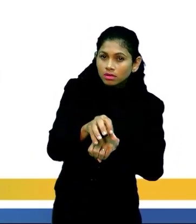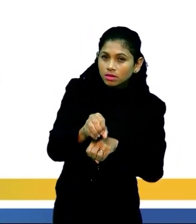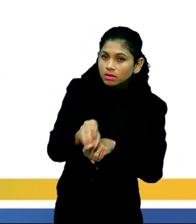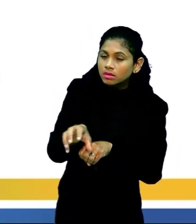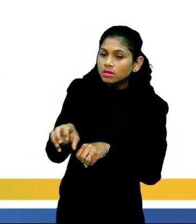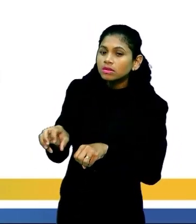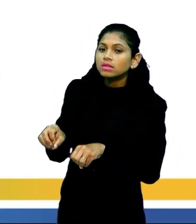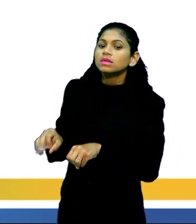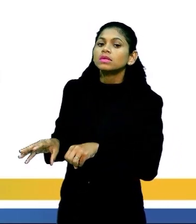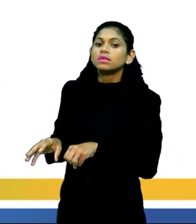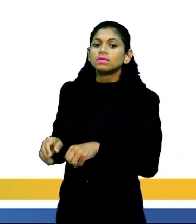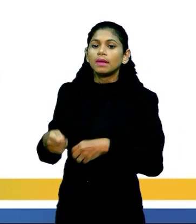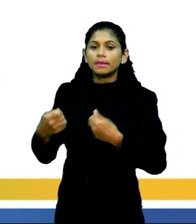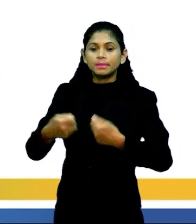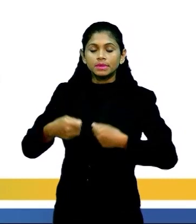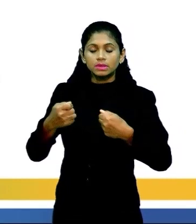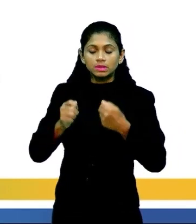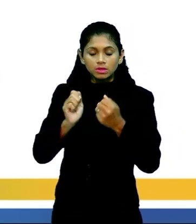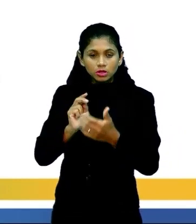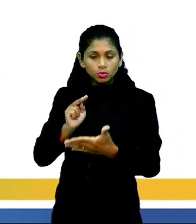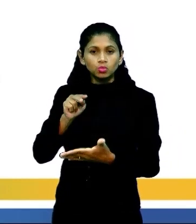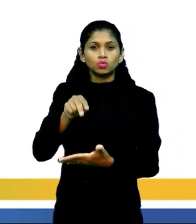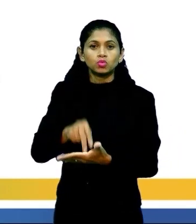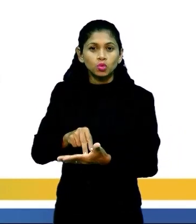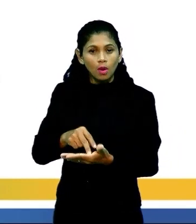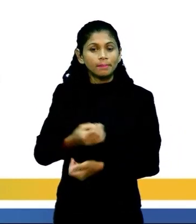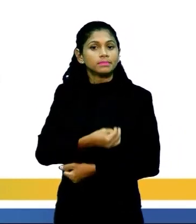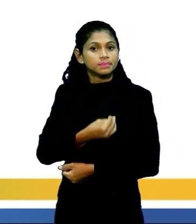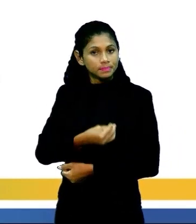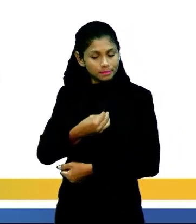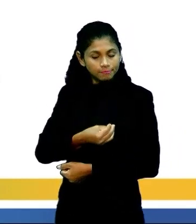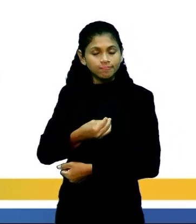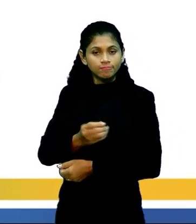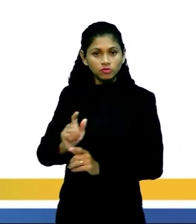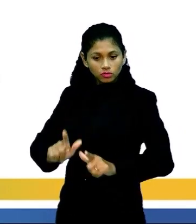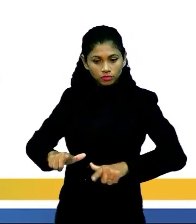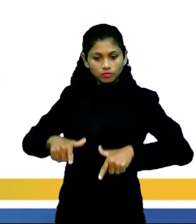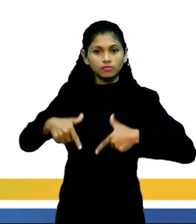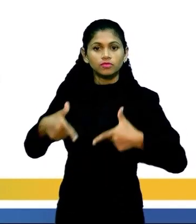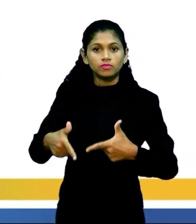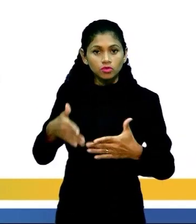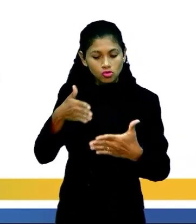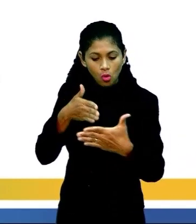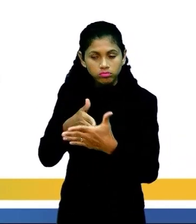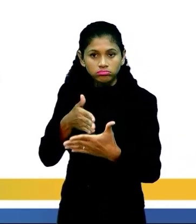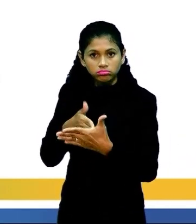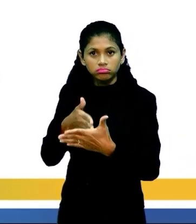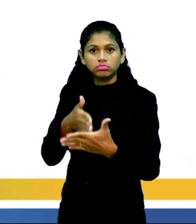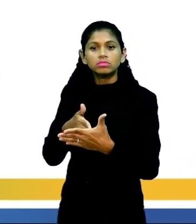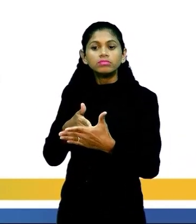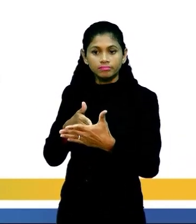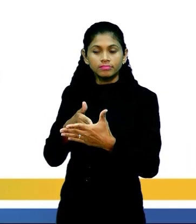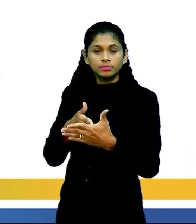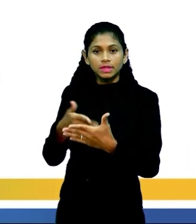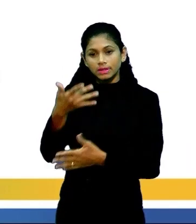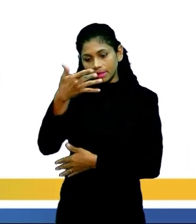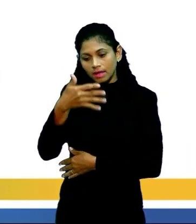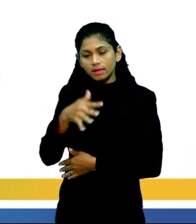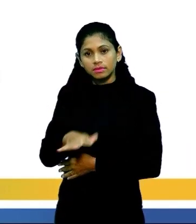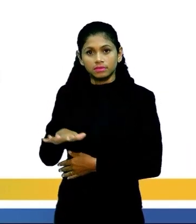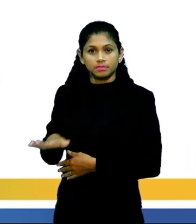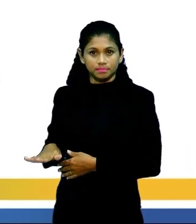uma postura mais ativa e demonstrar seus esforços sem impor limites às crianças.